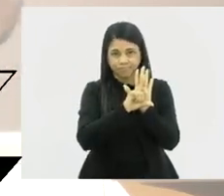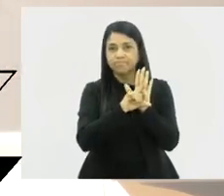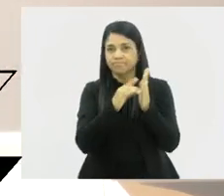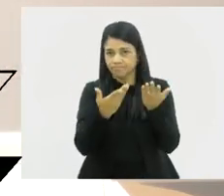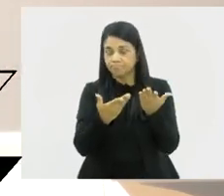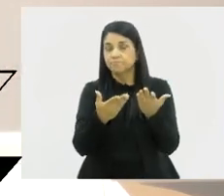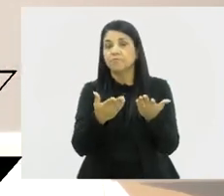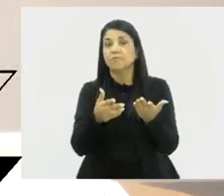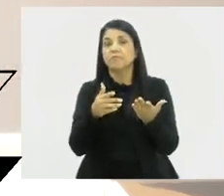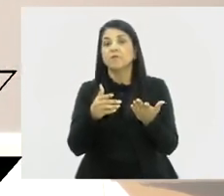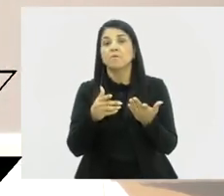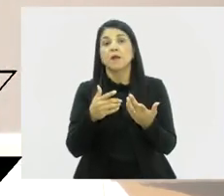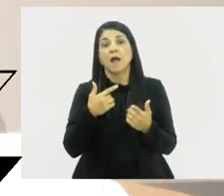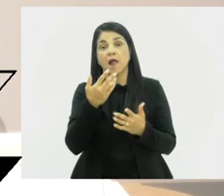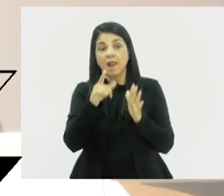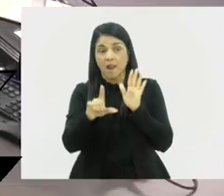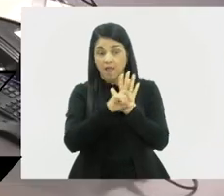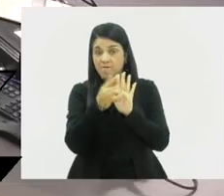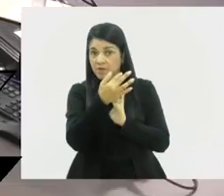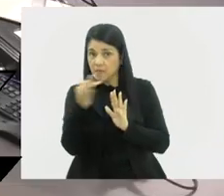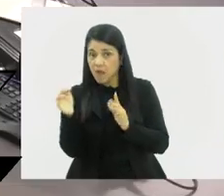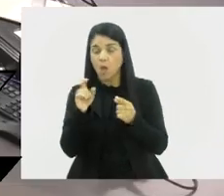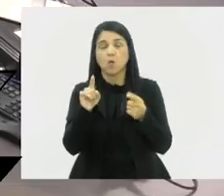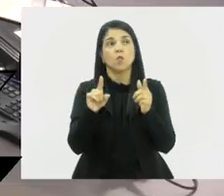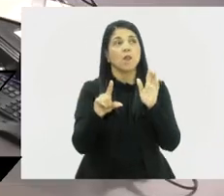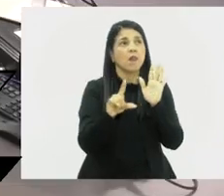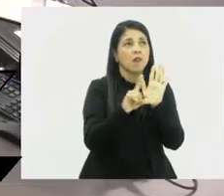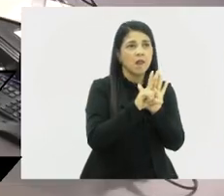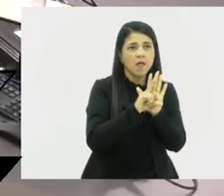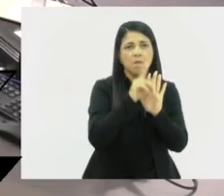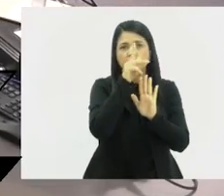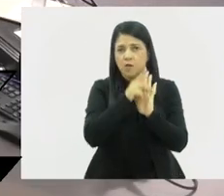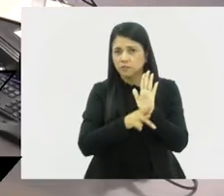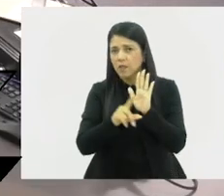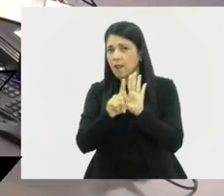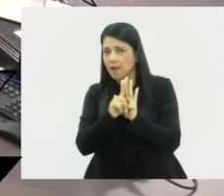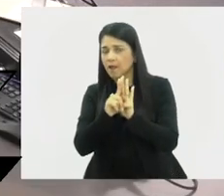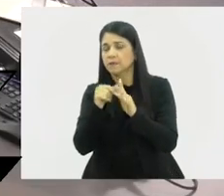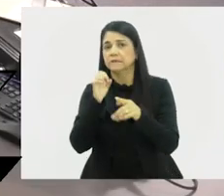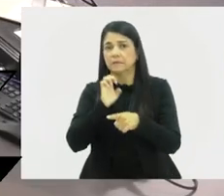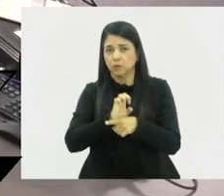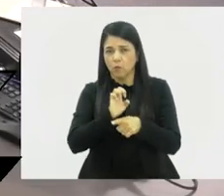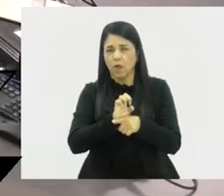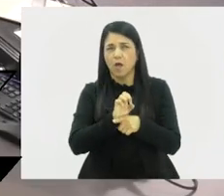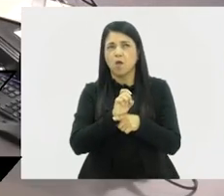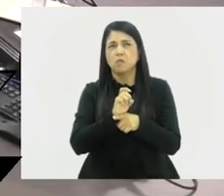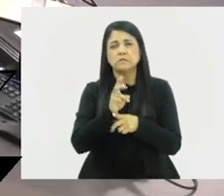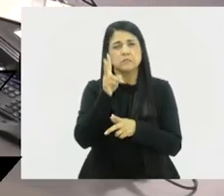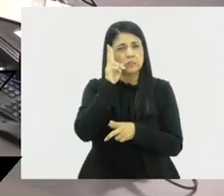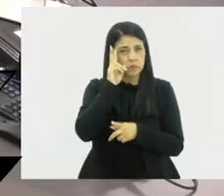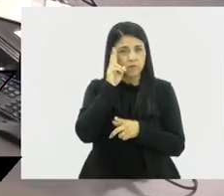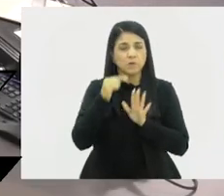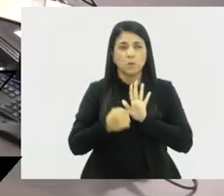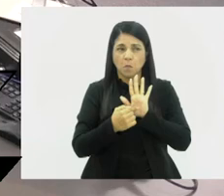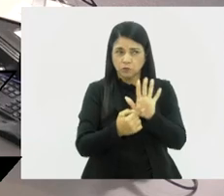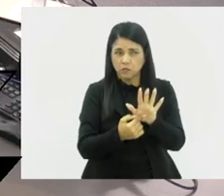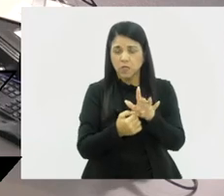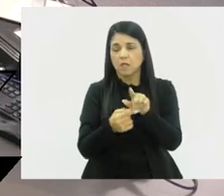que não é lei ainda, quanto os projetos estaduais. Eu apresentei um na própria segunda-feira, acho que o deputado Amorim também